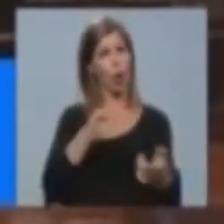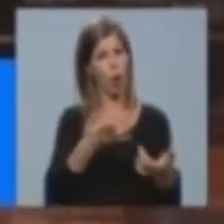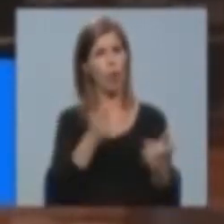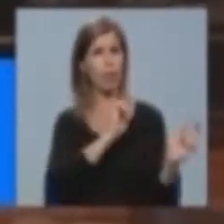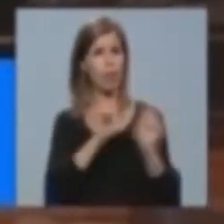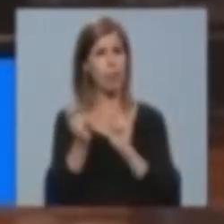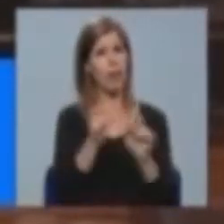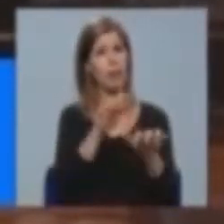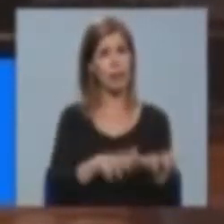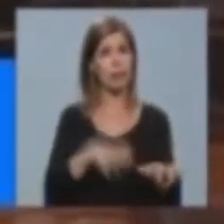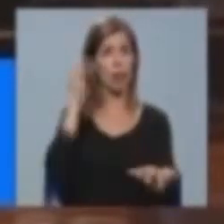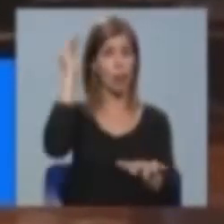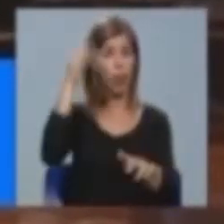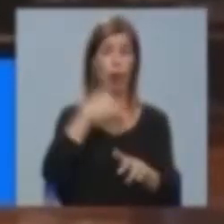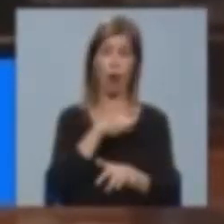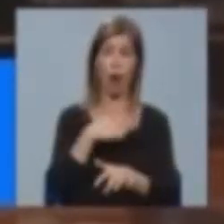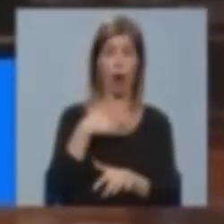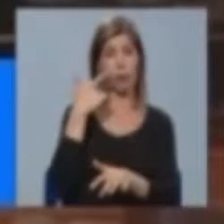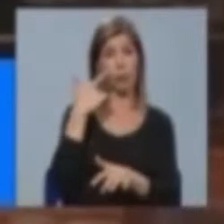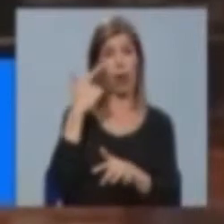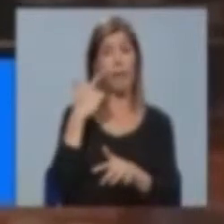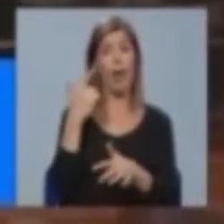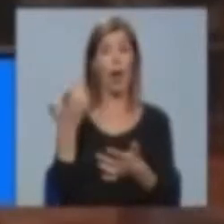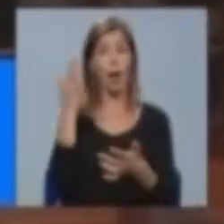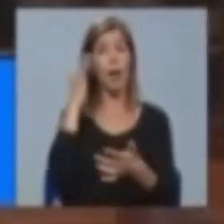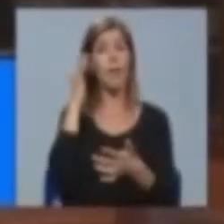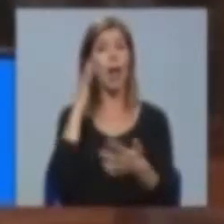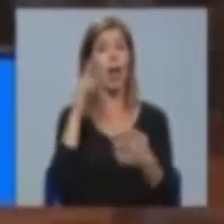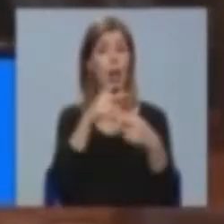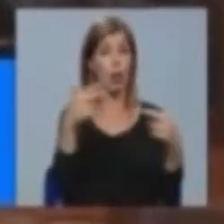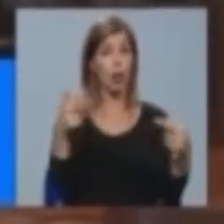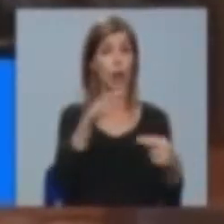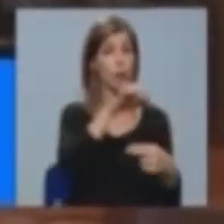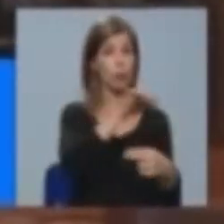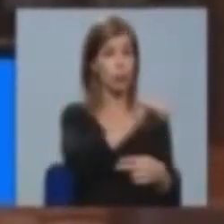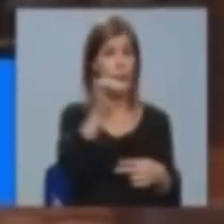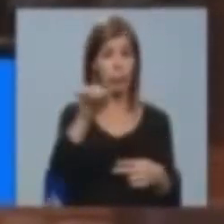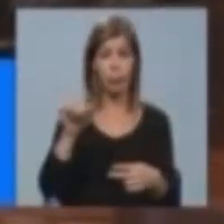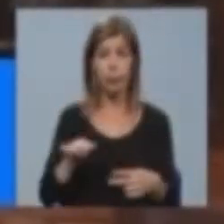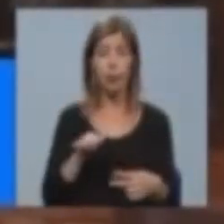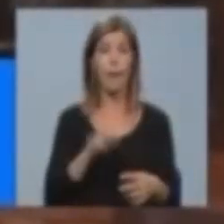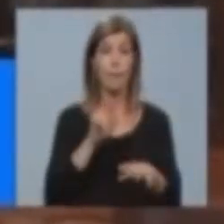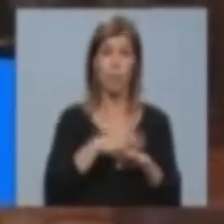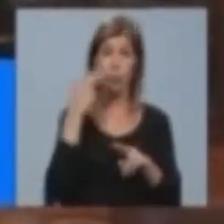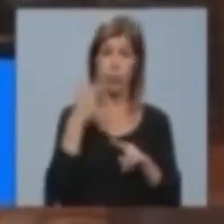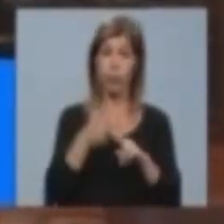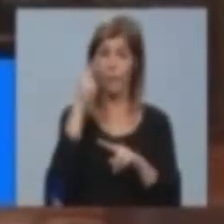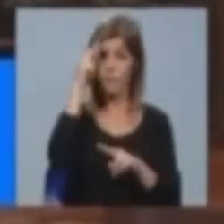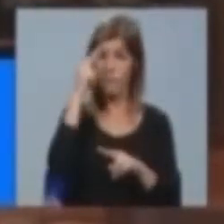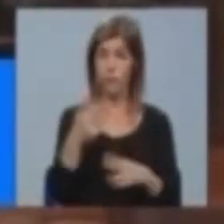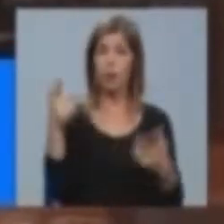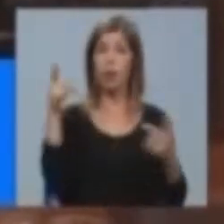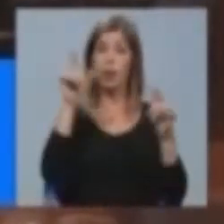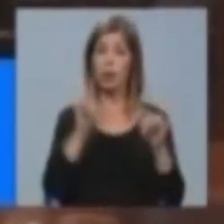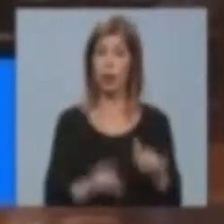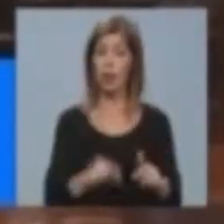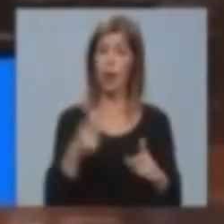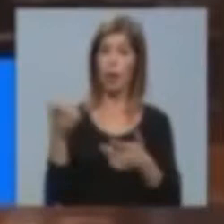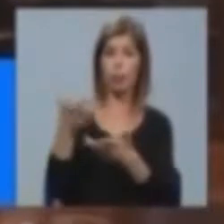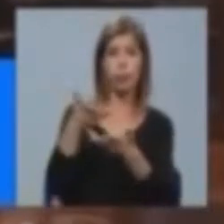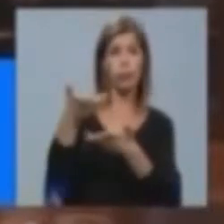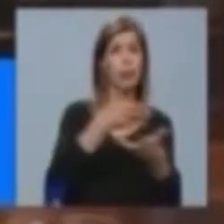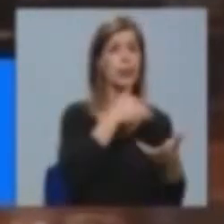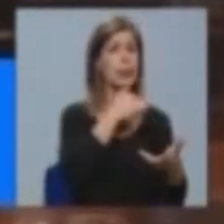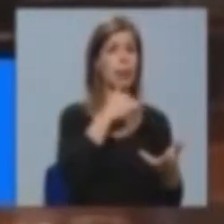nós veremos as competências das nossas autarquias muito reforçadas, a cooperação e os níveis de decisórios intermunicipais